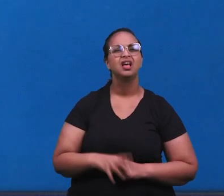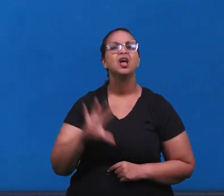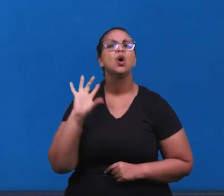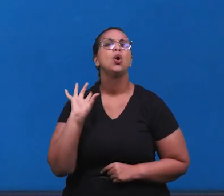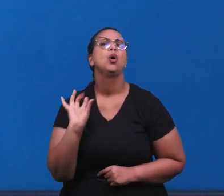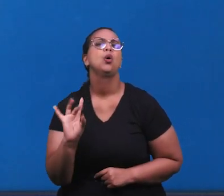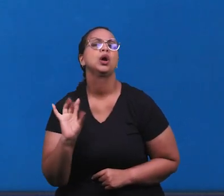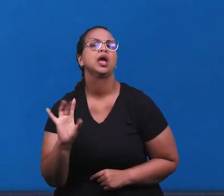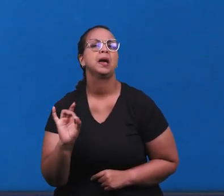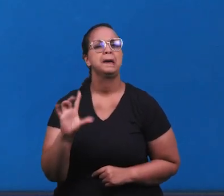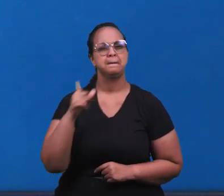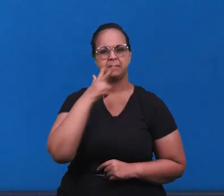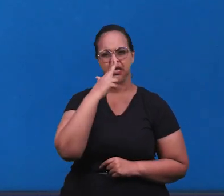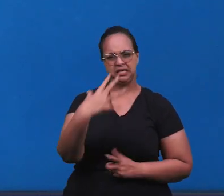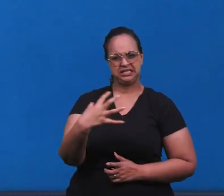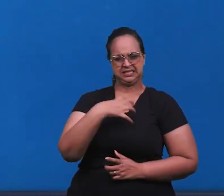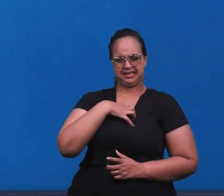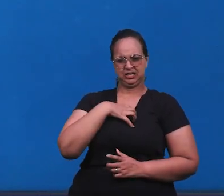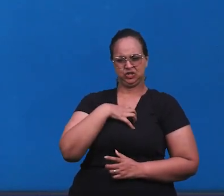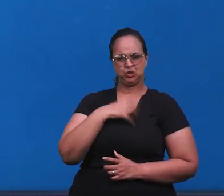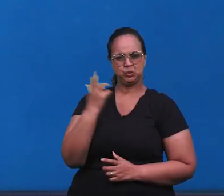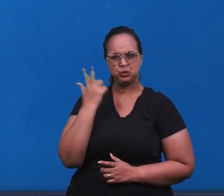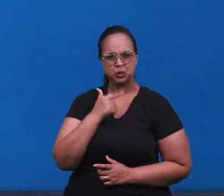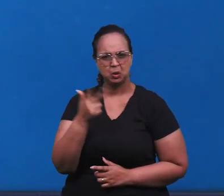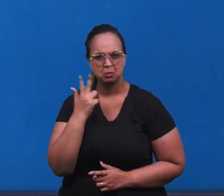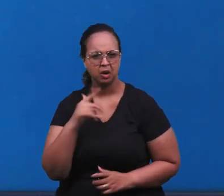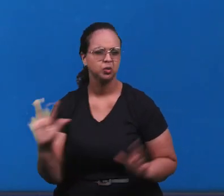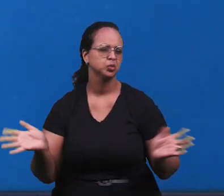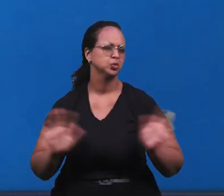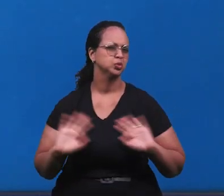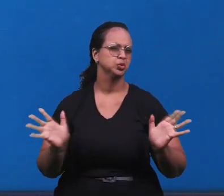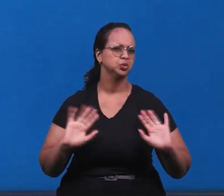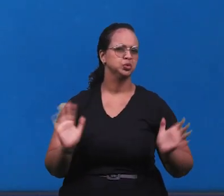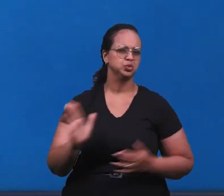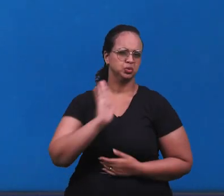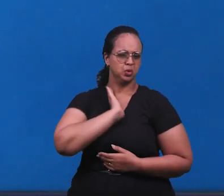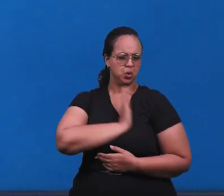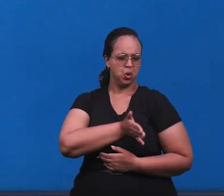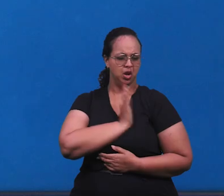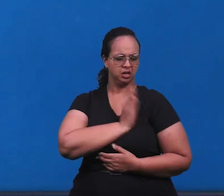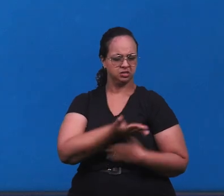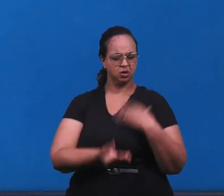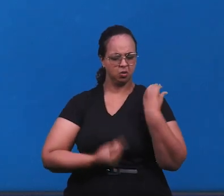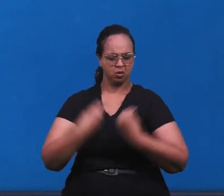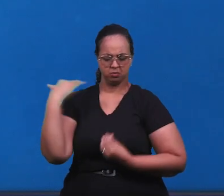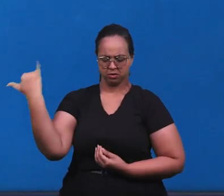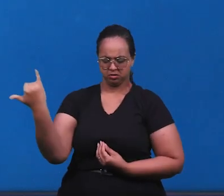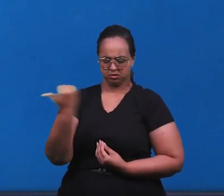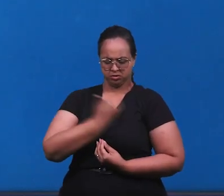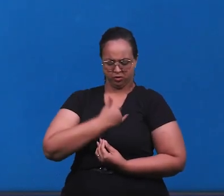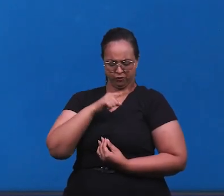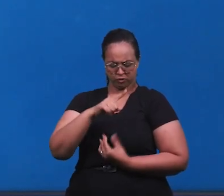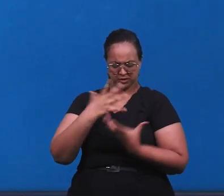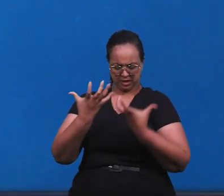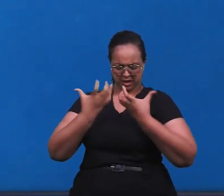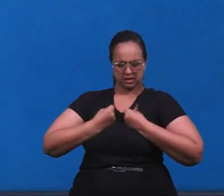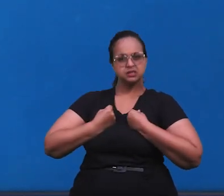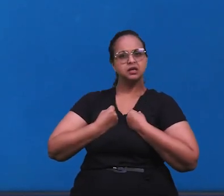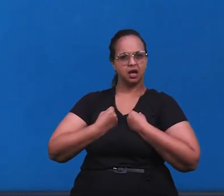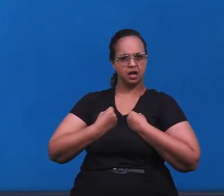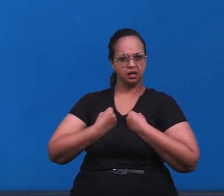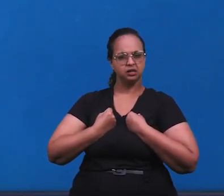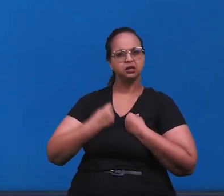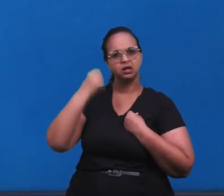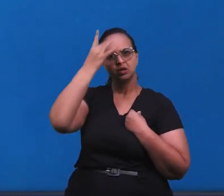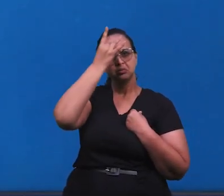audição, mas não como sentido humano, mas sobre a audição do nosso coração, sobre como você está pronto para ouvir